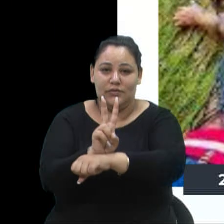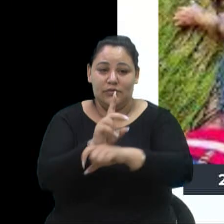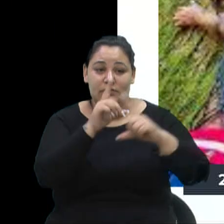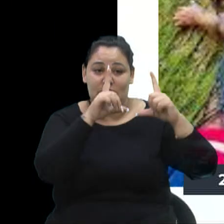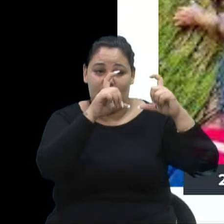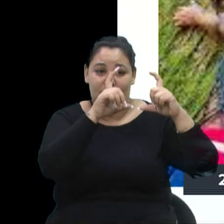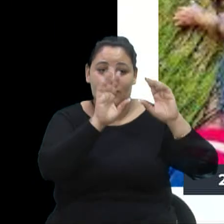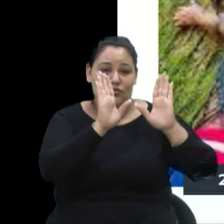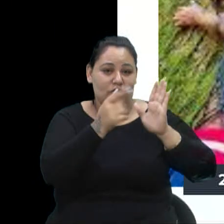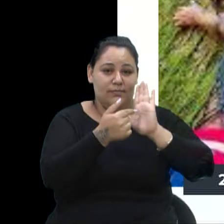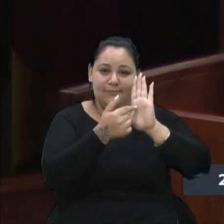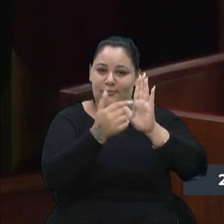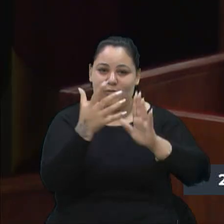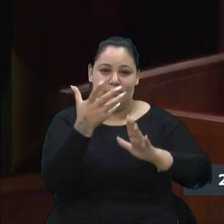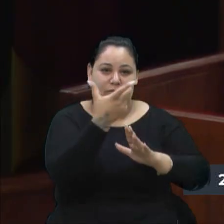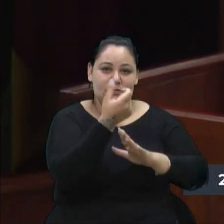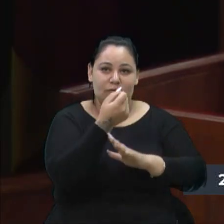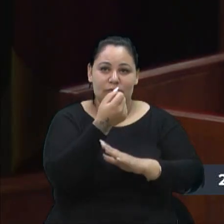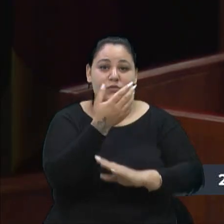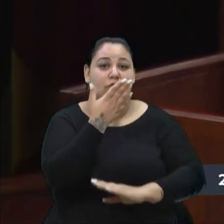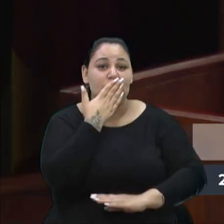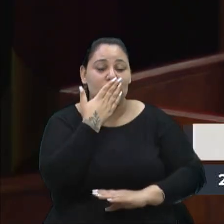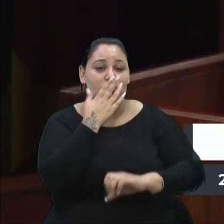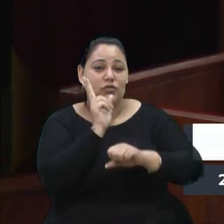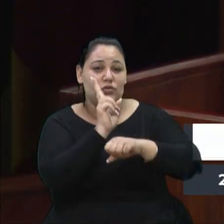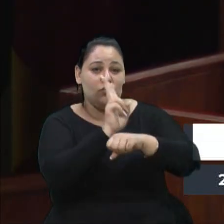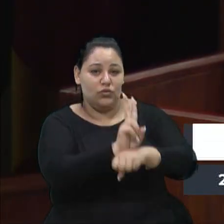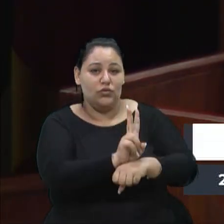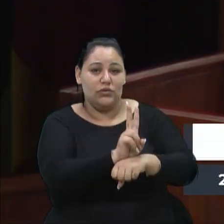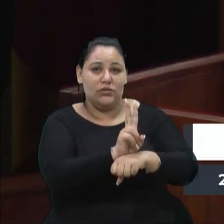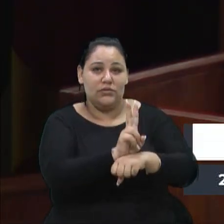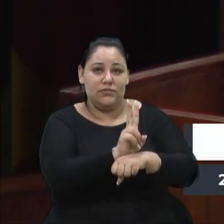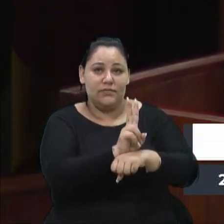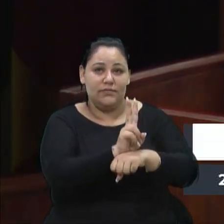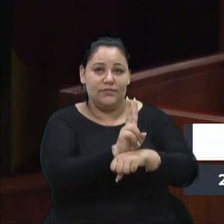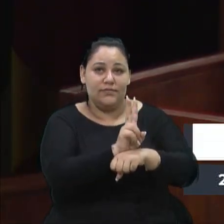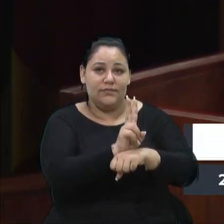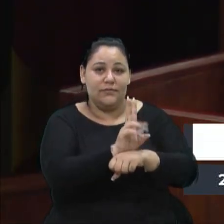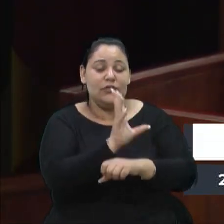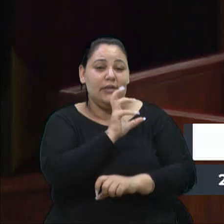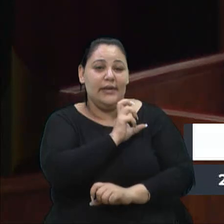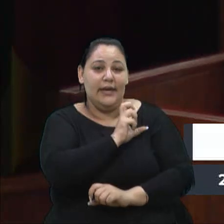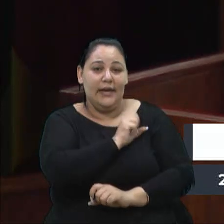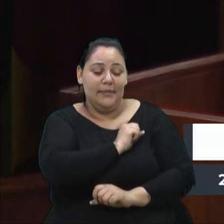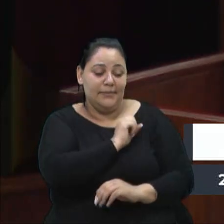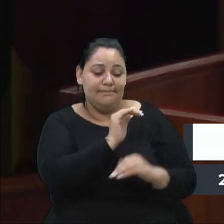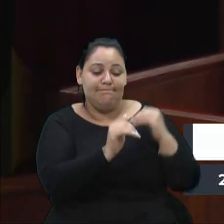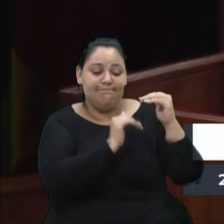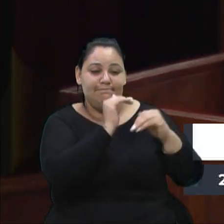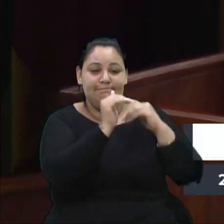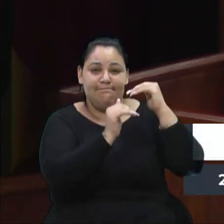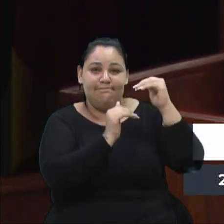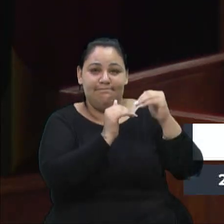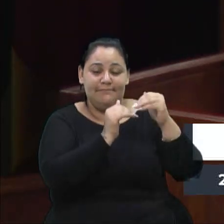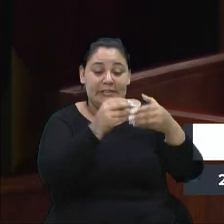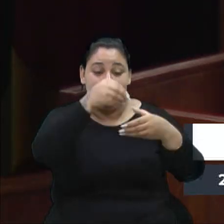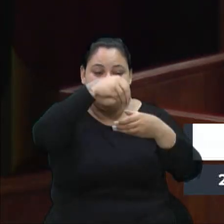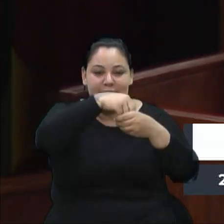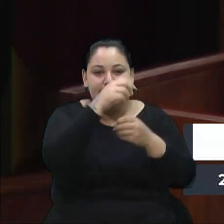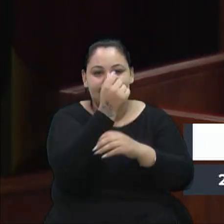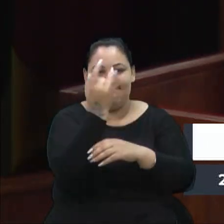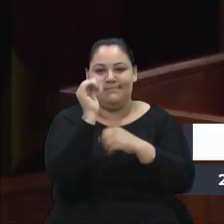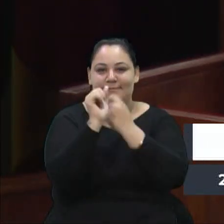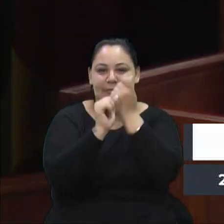Né? O índio preserva, o índio adora, o índio cresceu entre a natureza